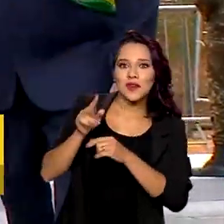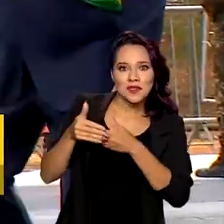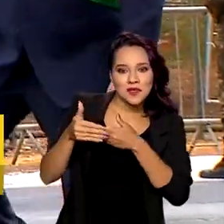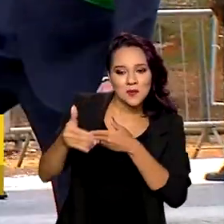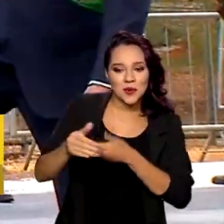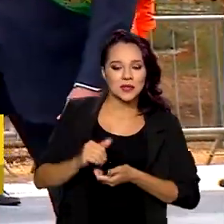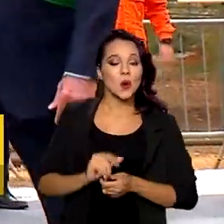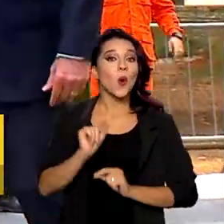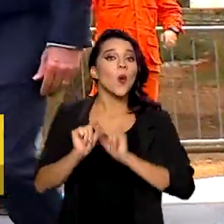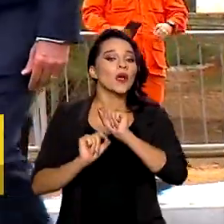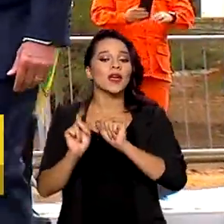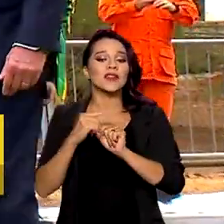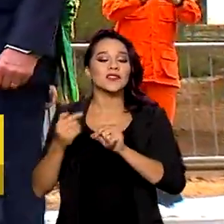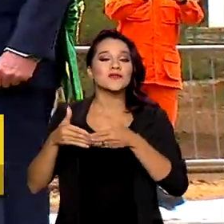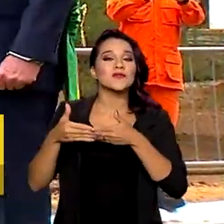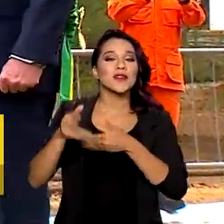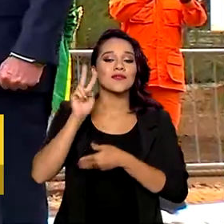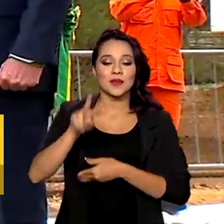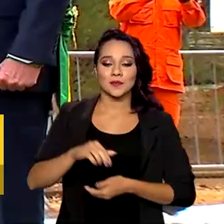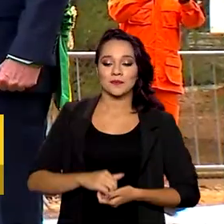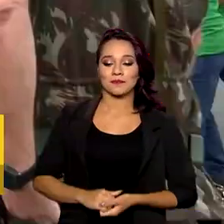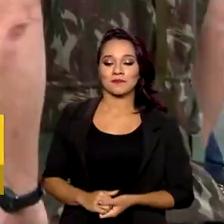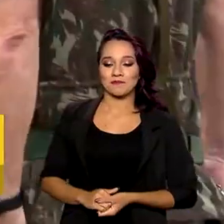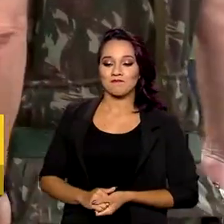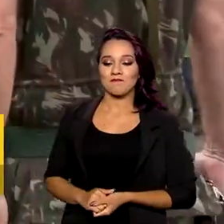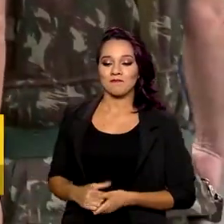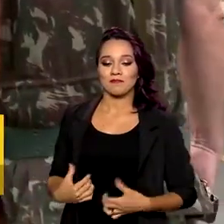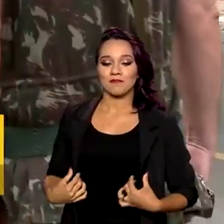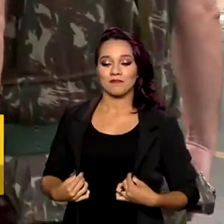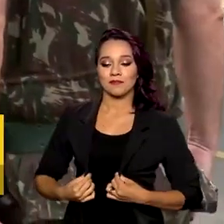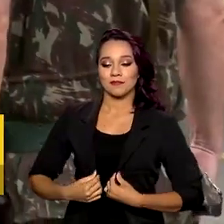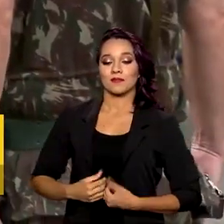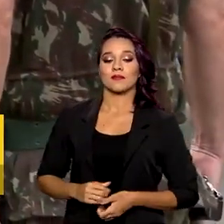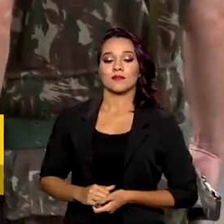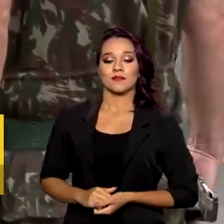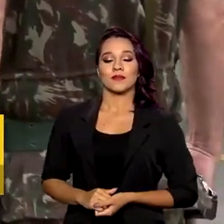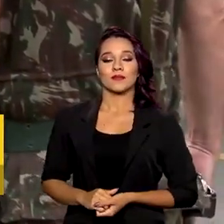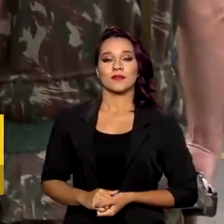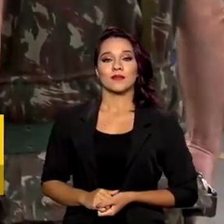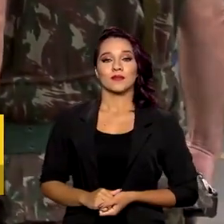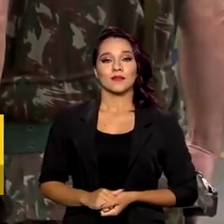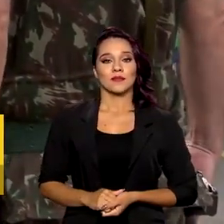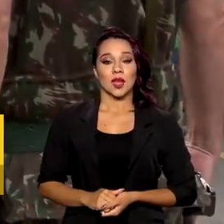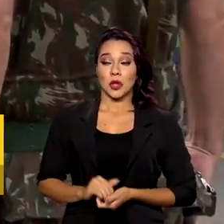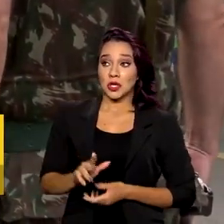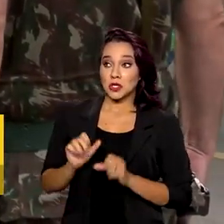pouquinho, ou o que a gente vai ver daqui a pouquinho? Pois bem, então a gente pode esperar,